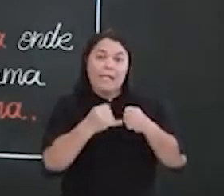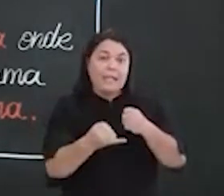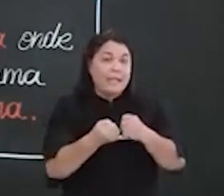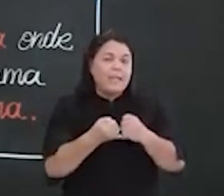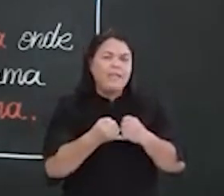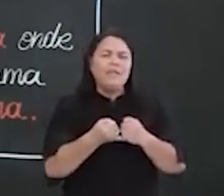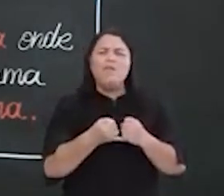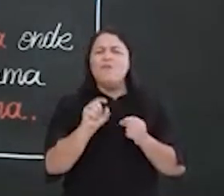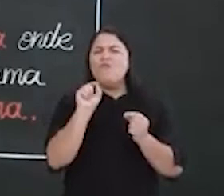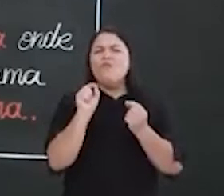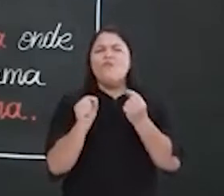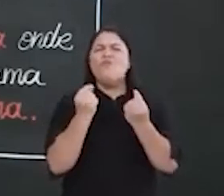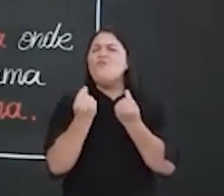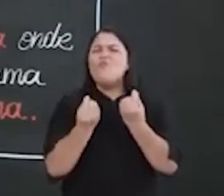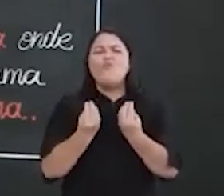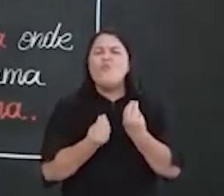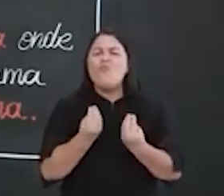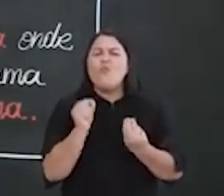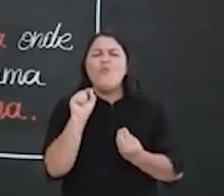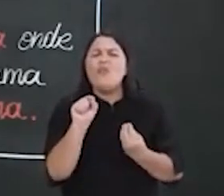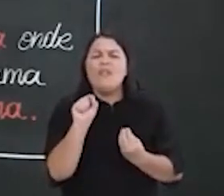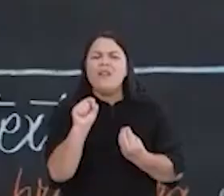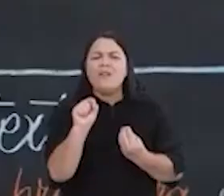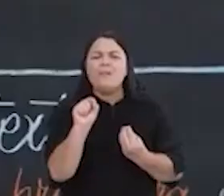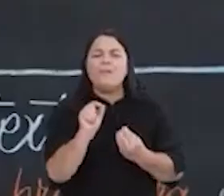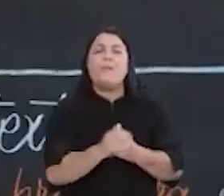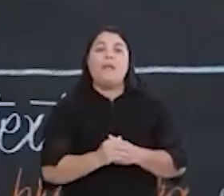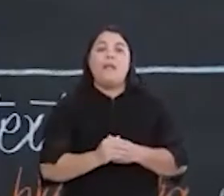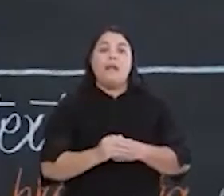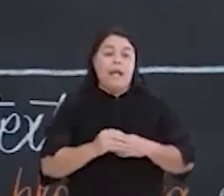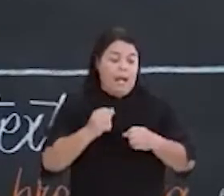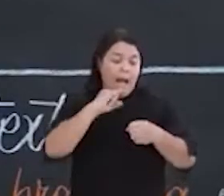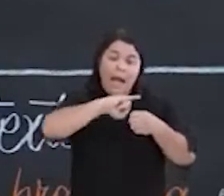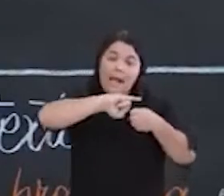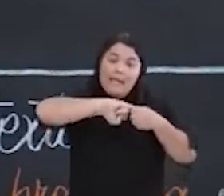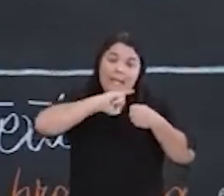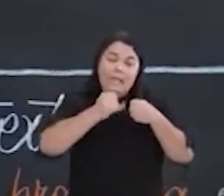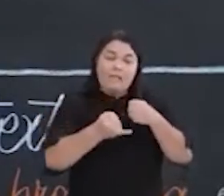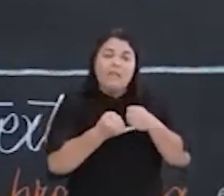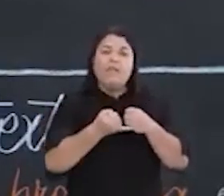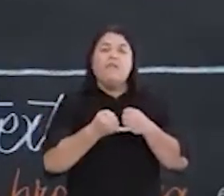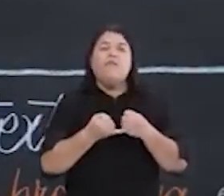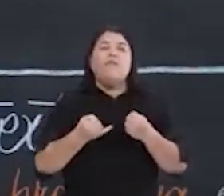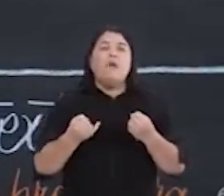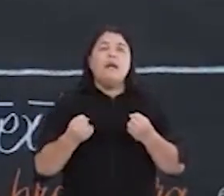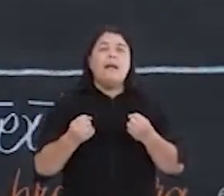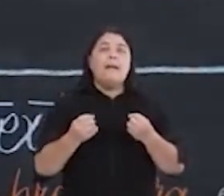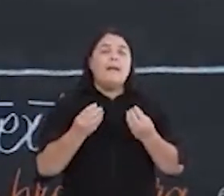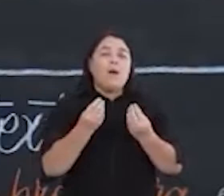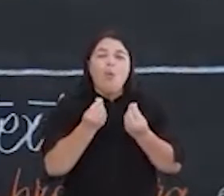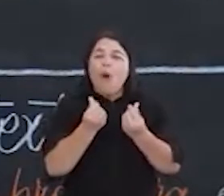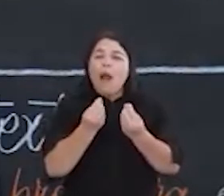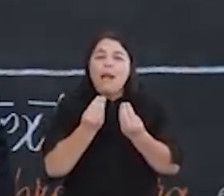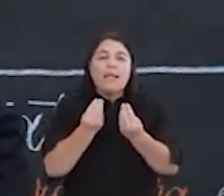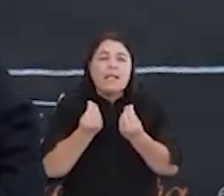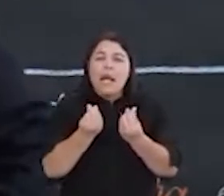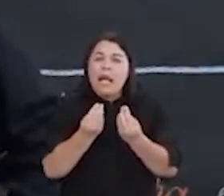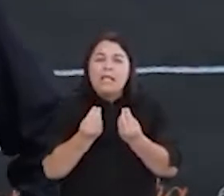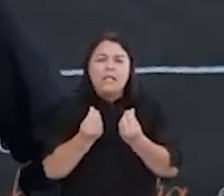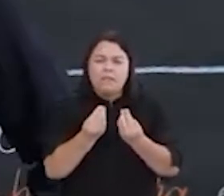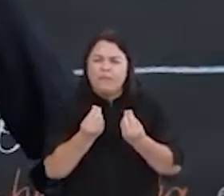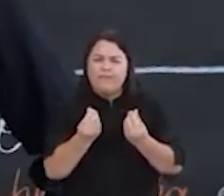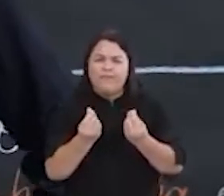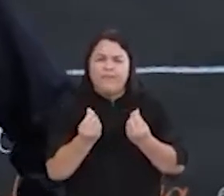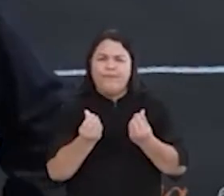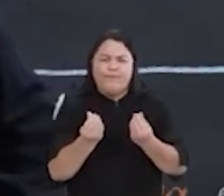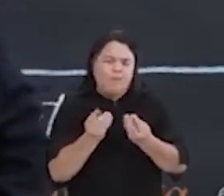de caracterizar. Por que eu vou chamar muita atenção para a palavra característica? Porque para muita gente adjetivo é só